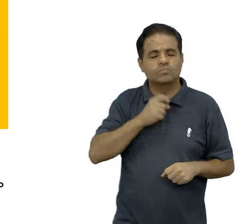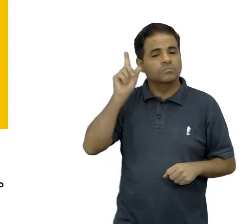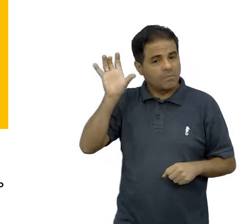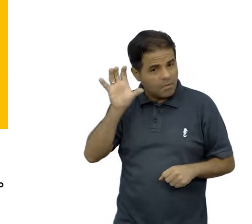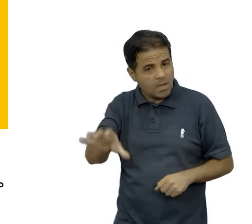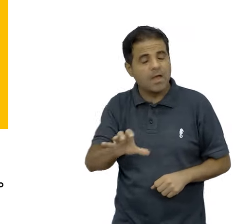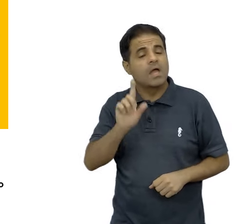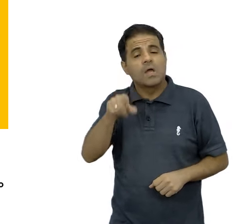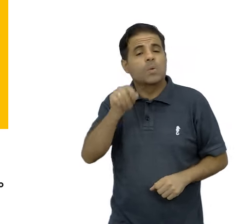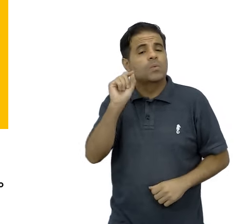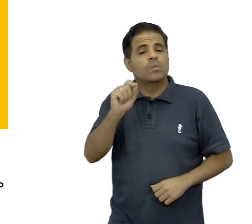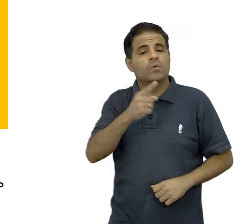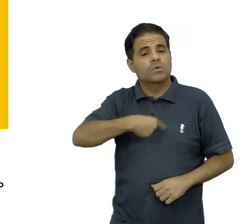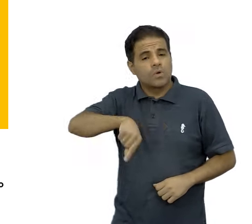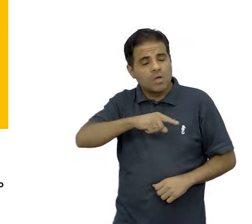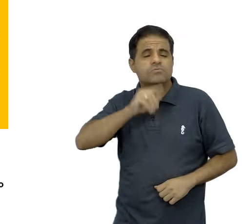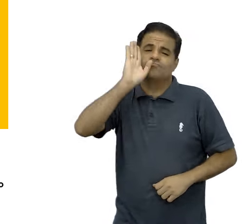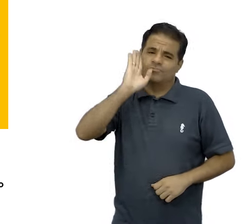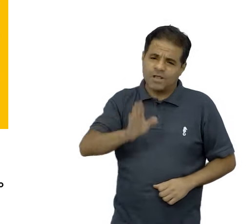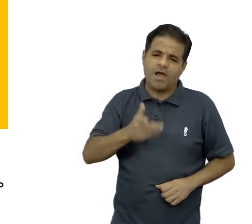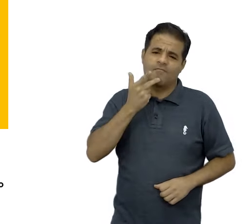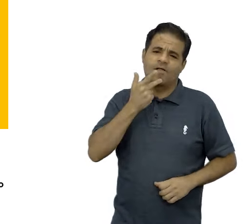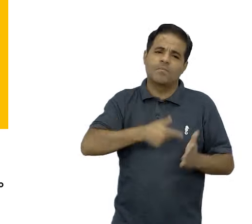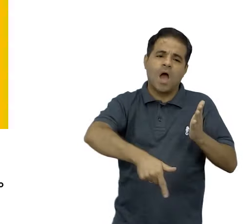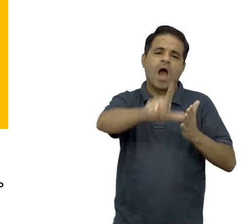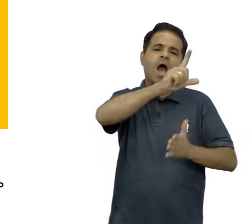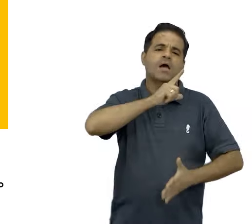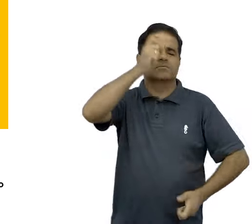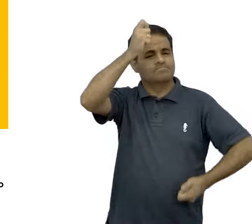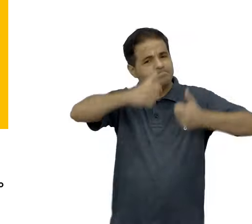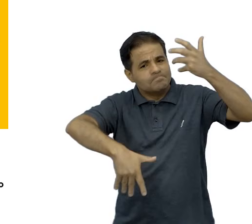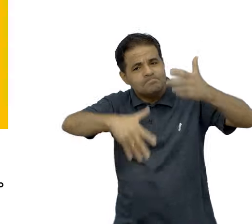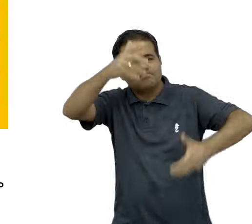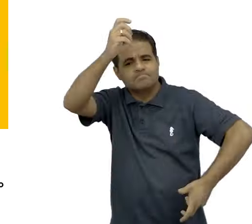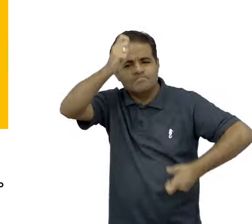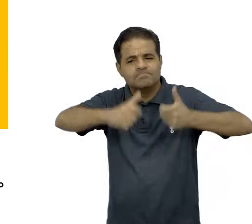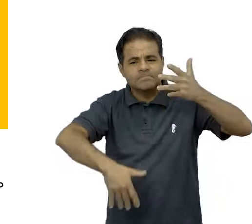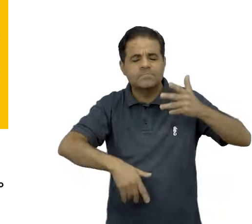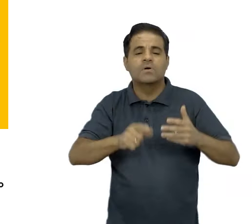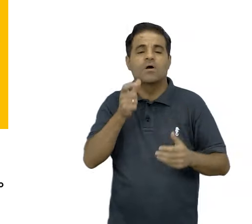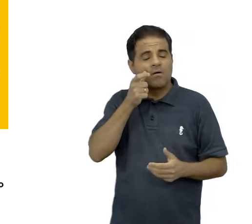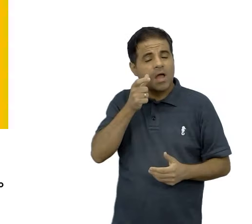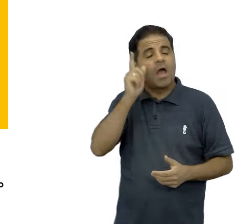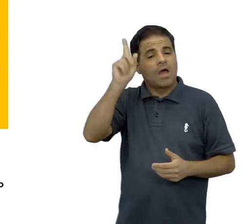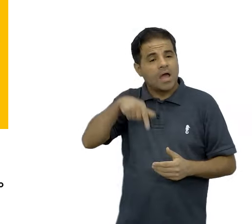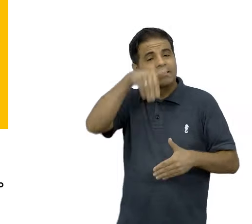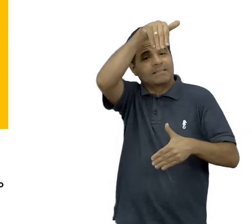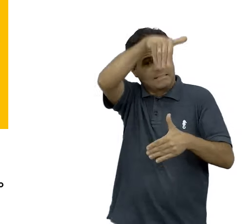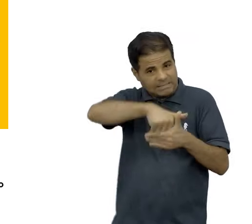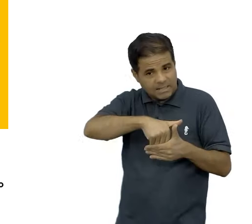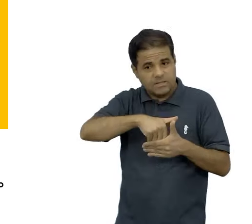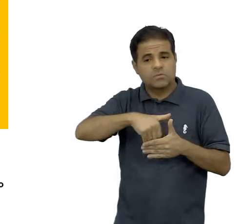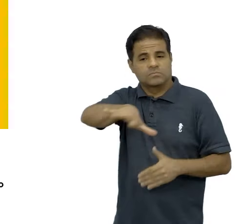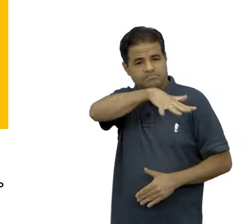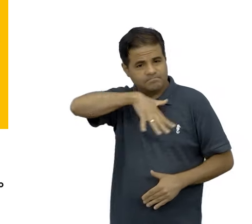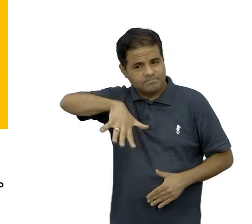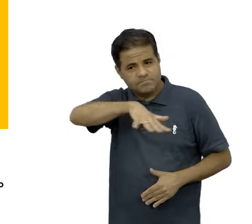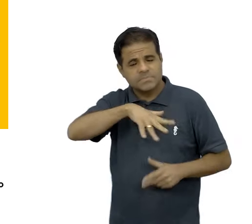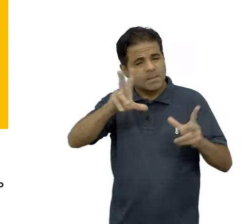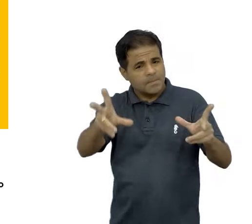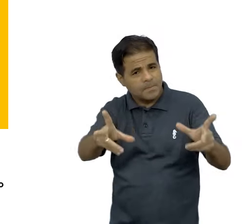decimal, como a gente já falou um pouquinho, né? Então, a gente vai ver que dentro